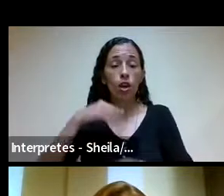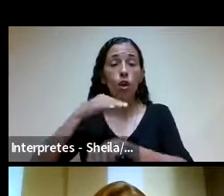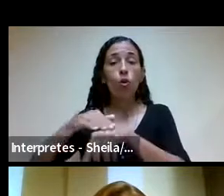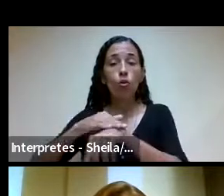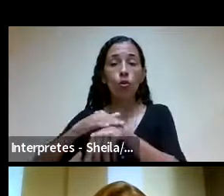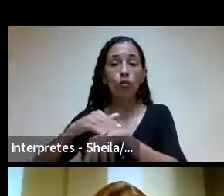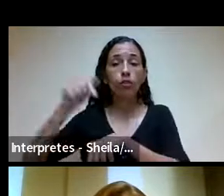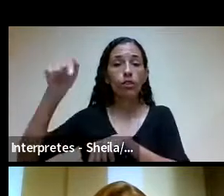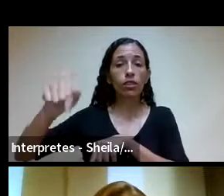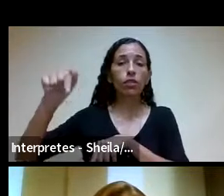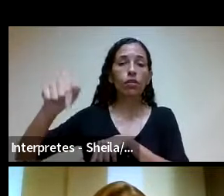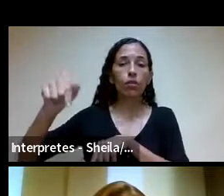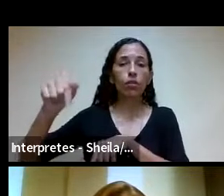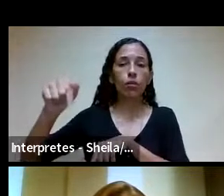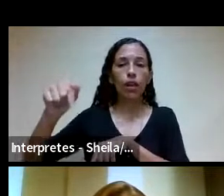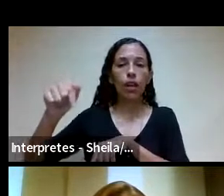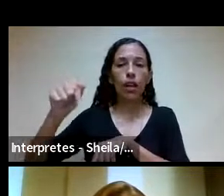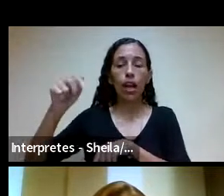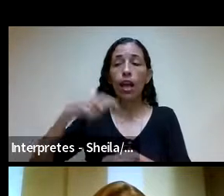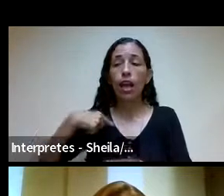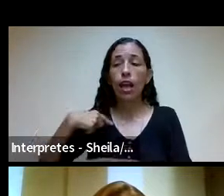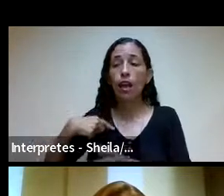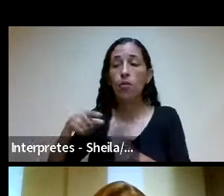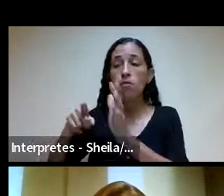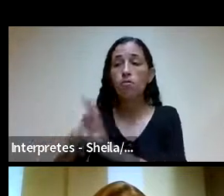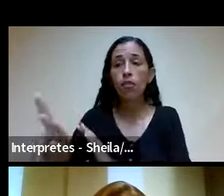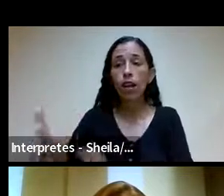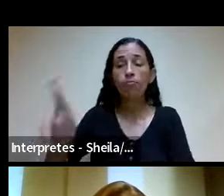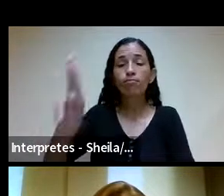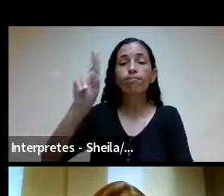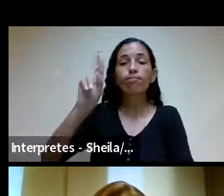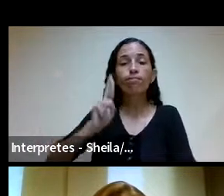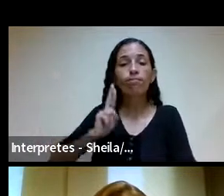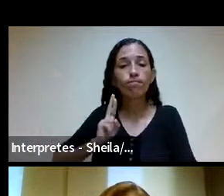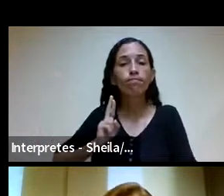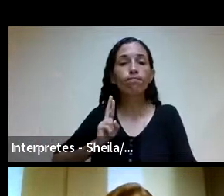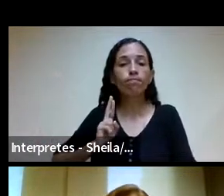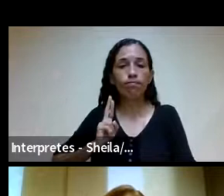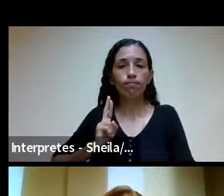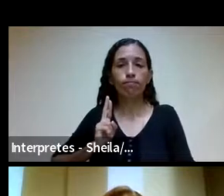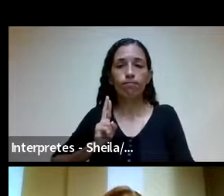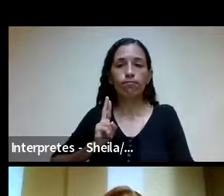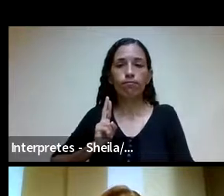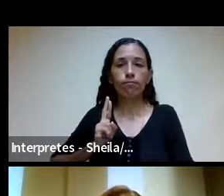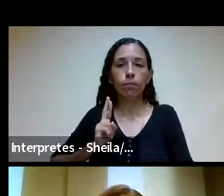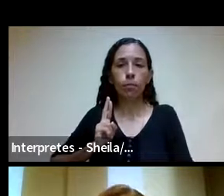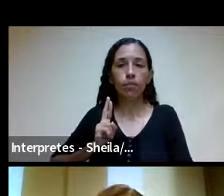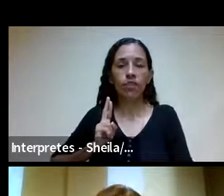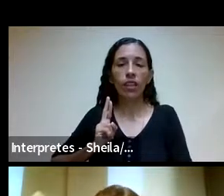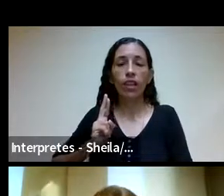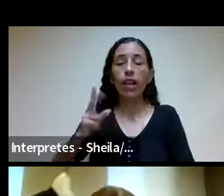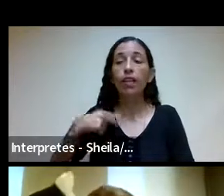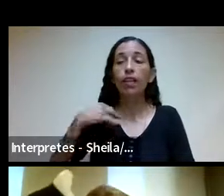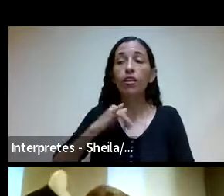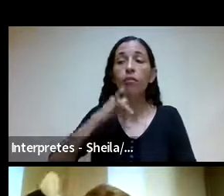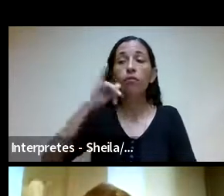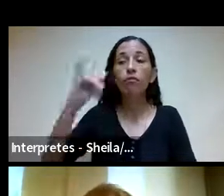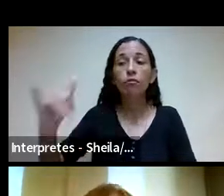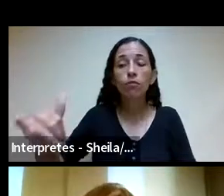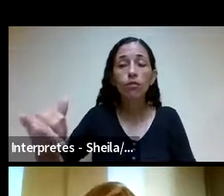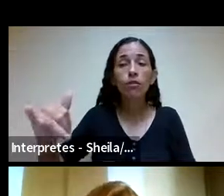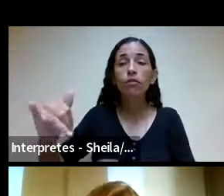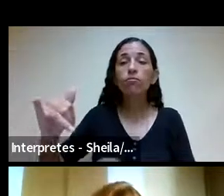comigo, ela me responde, mas ela, eu mando uma mensagem falando sobre a audiência, mandando o link